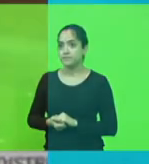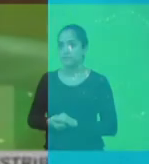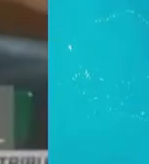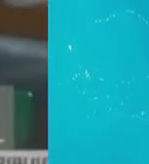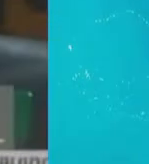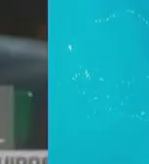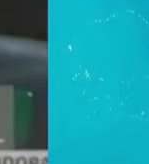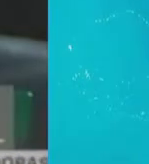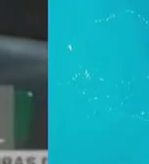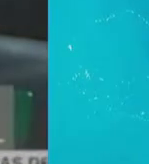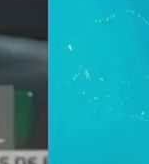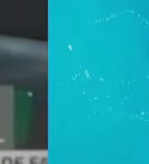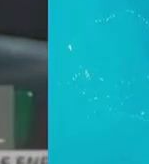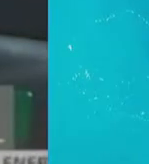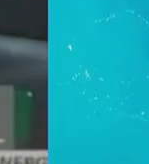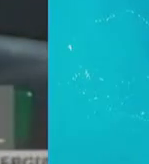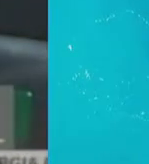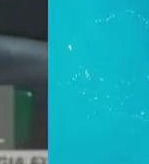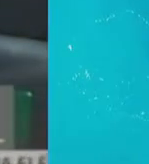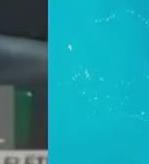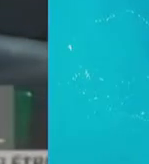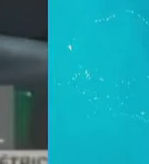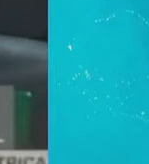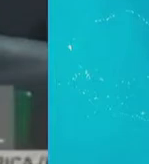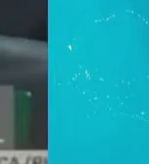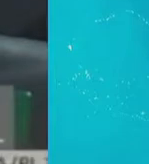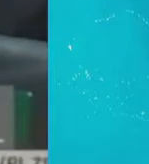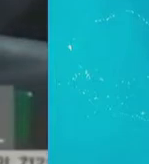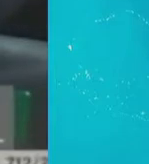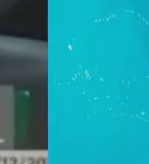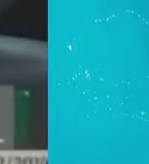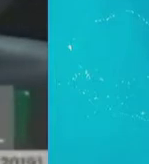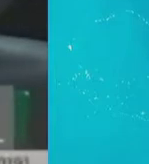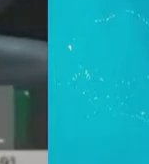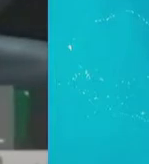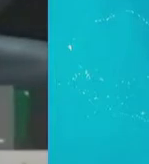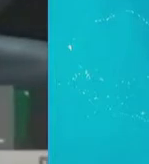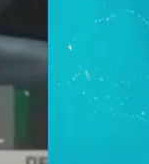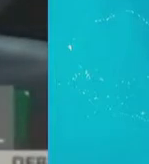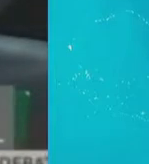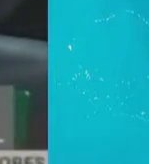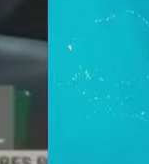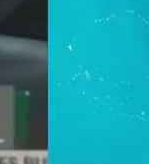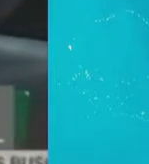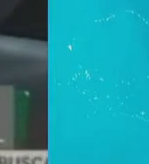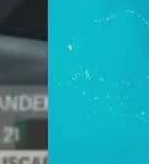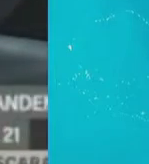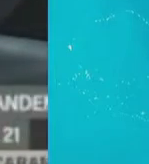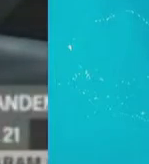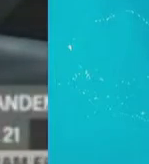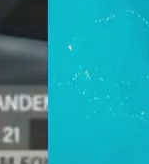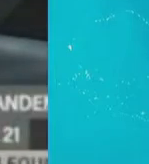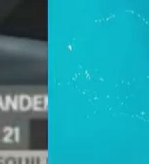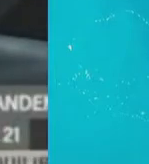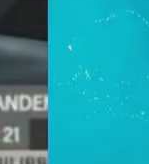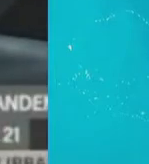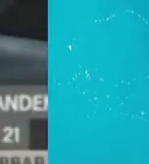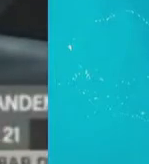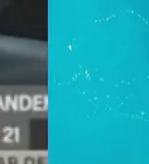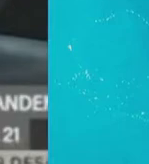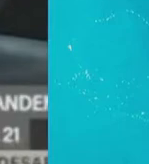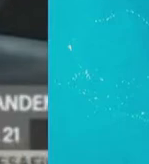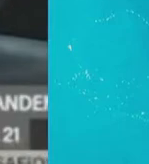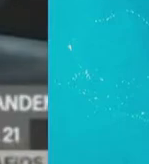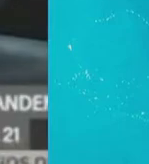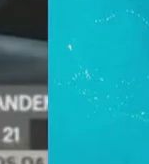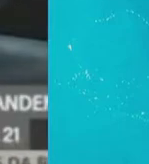energias que a gente poderia estar colocando em tantas outras coisas para o bem do Brasil, nós estamos aqui para essa mentiragem,